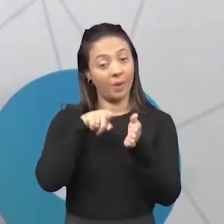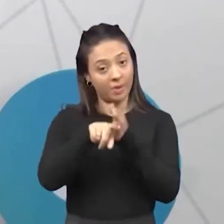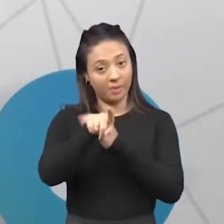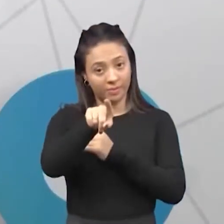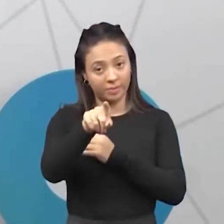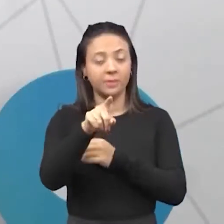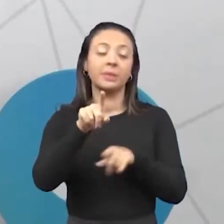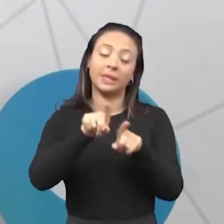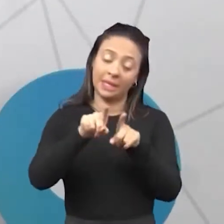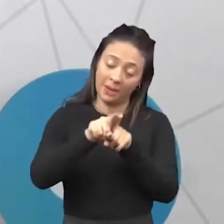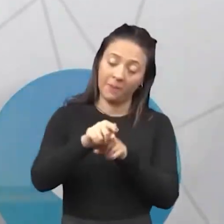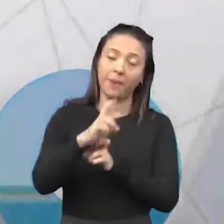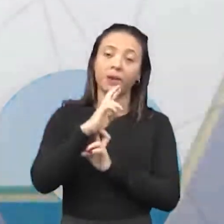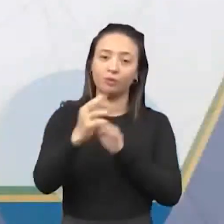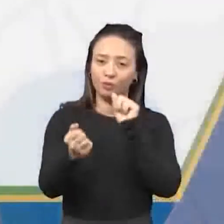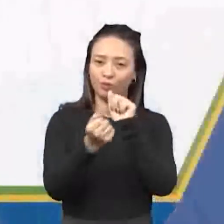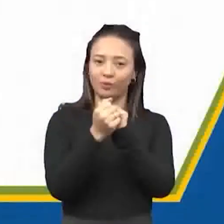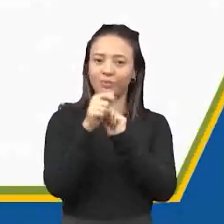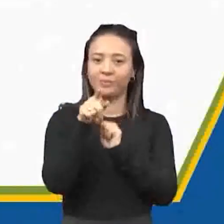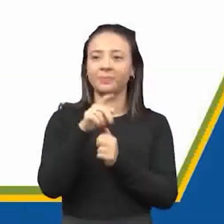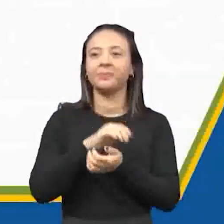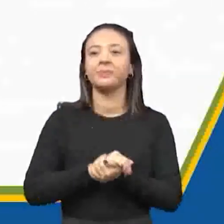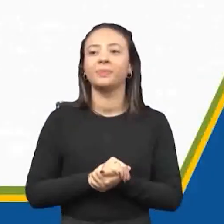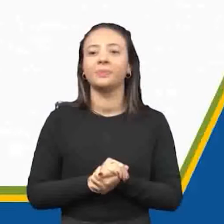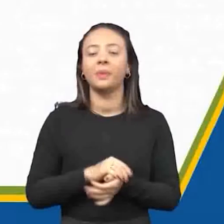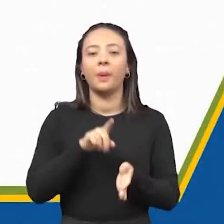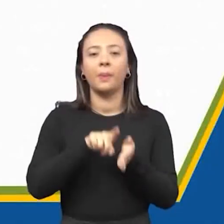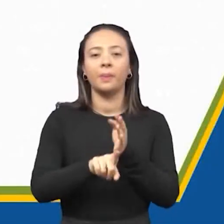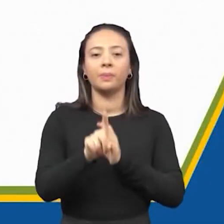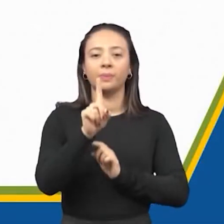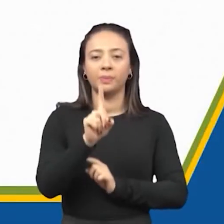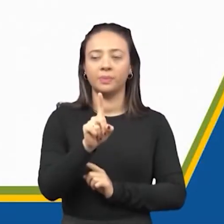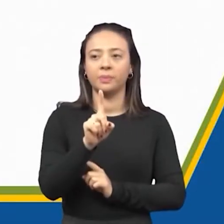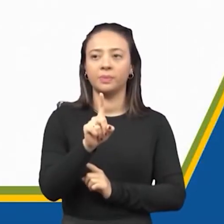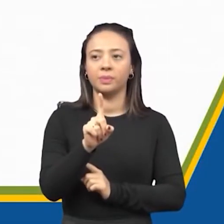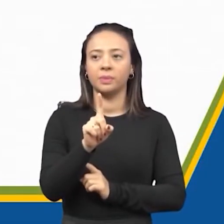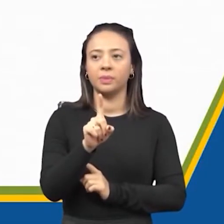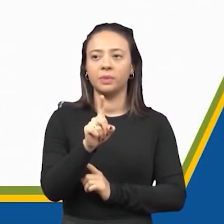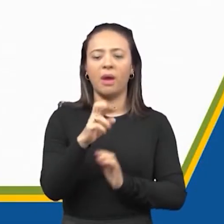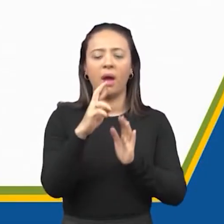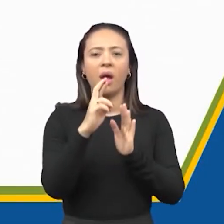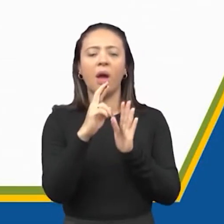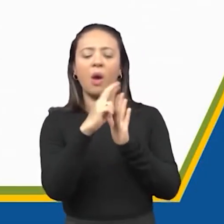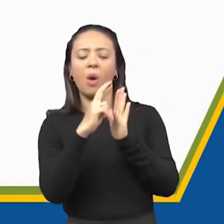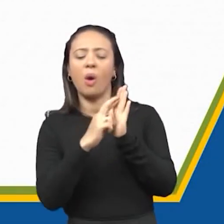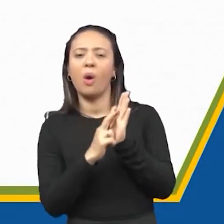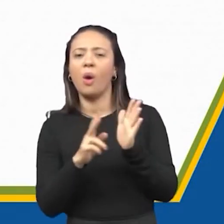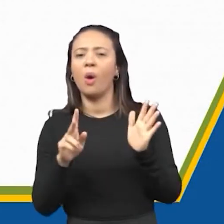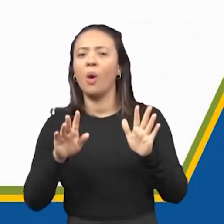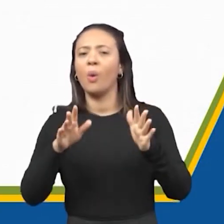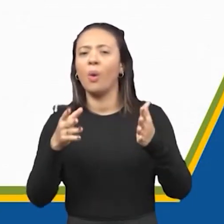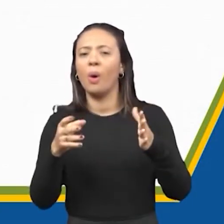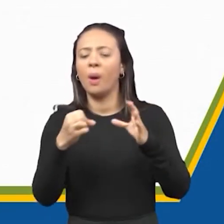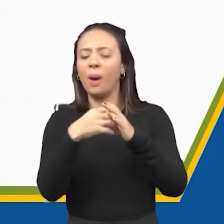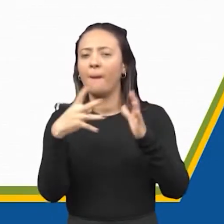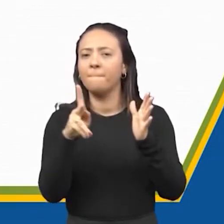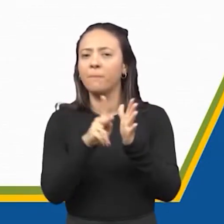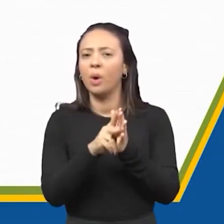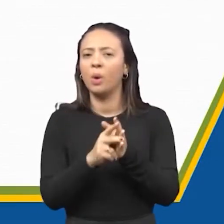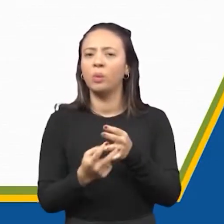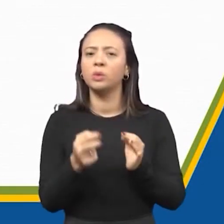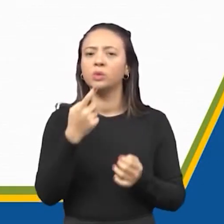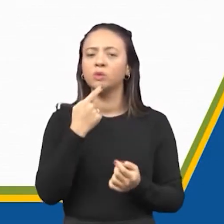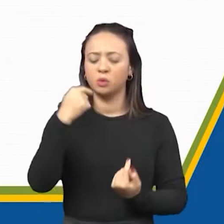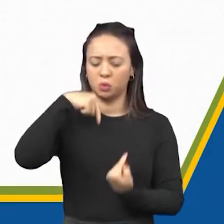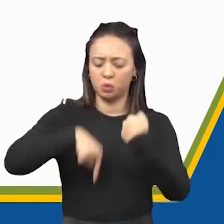vou respondendo com vocês. Primeira pergunta: quais são os componentes do sistema circulatório? Nós vimos